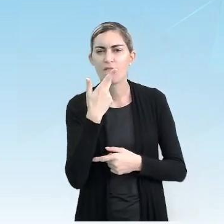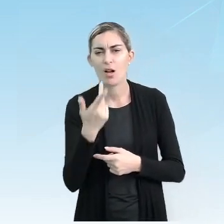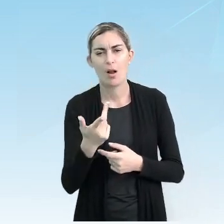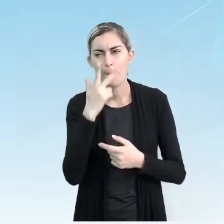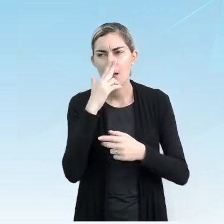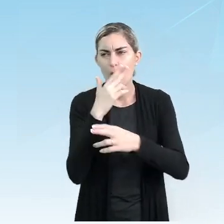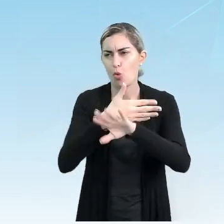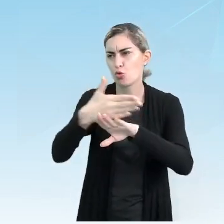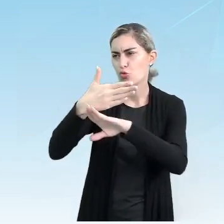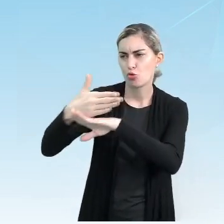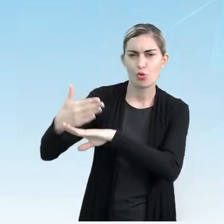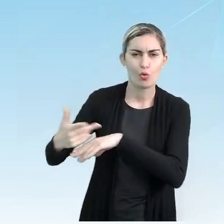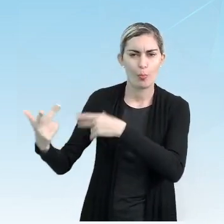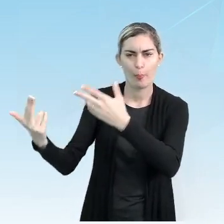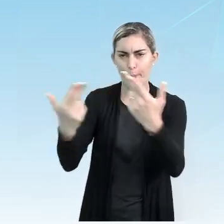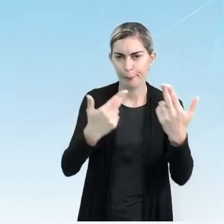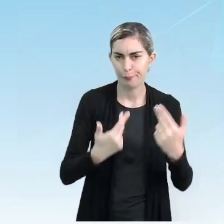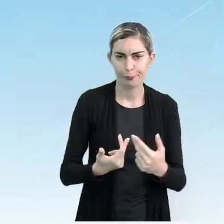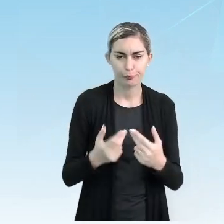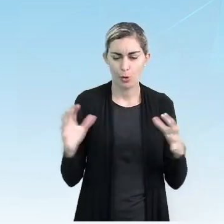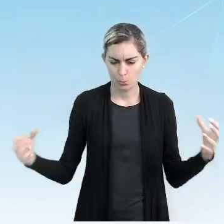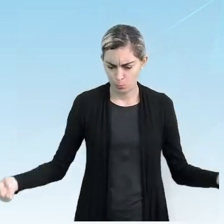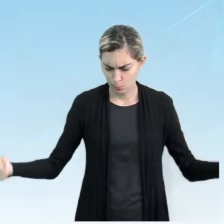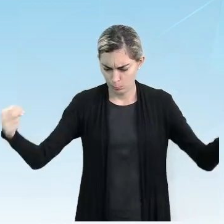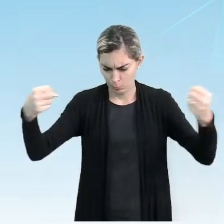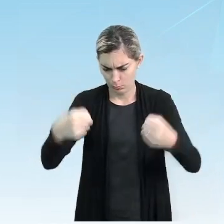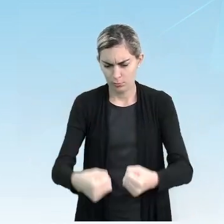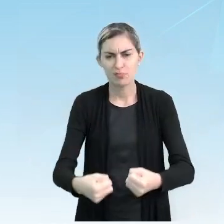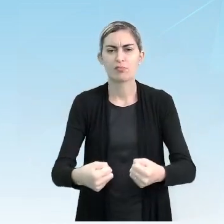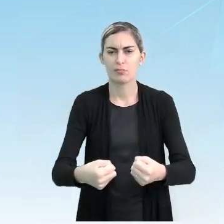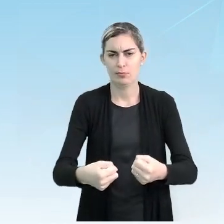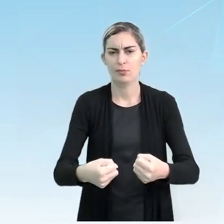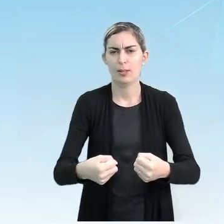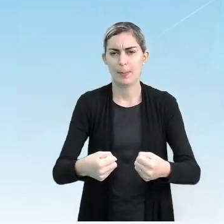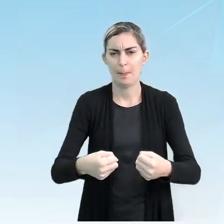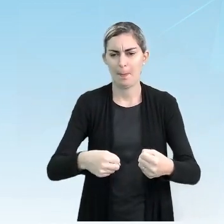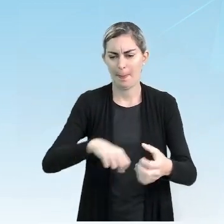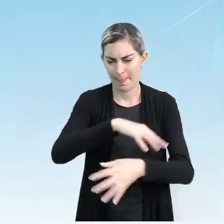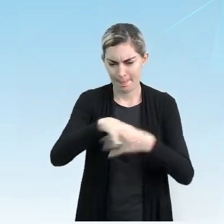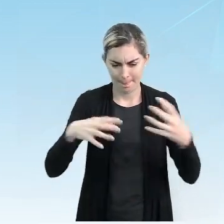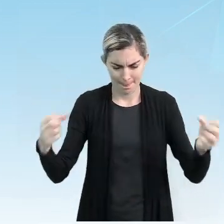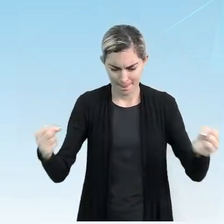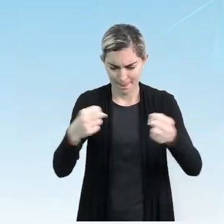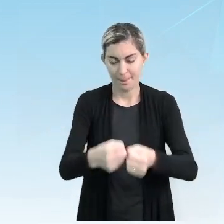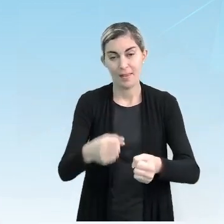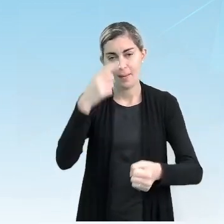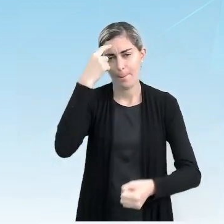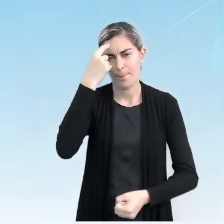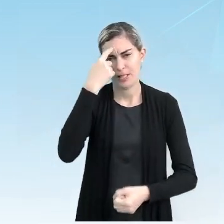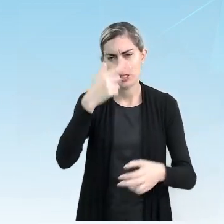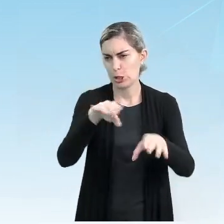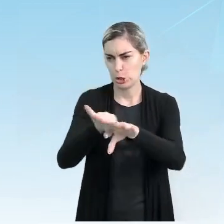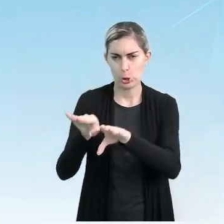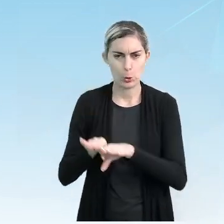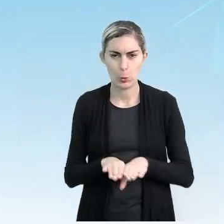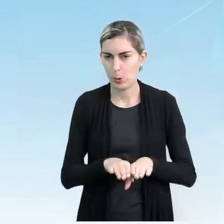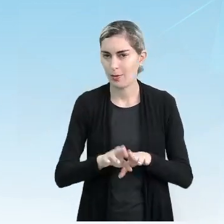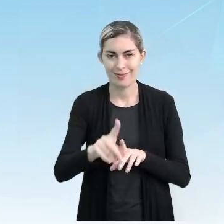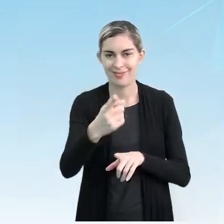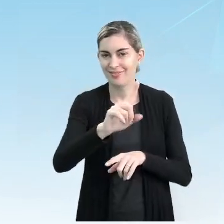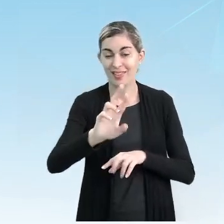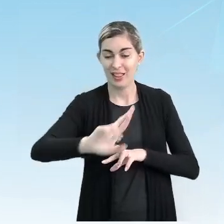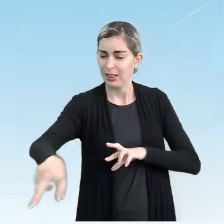mesmos costumes. Isso. Colocaram todos numa mesma massa, né, certo? E saber que há a sua